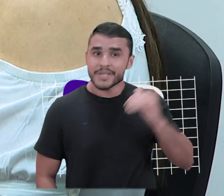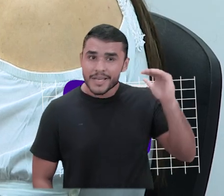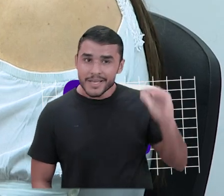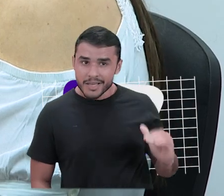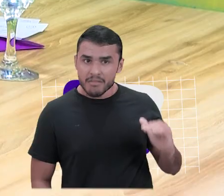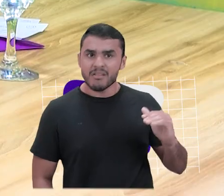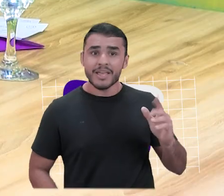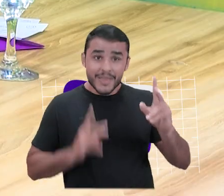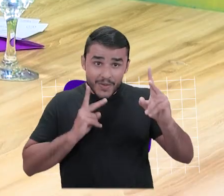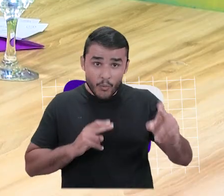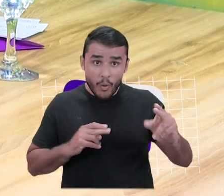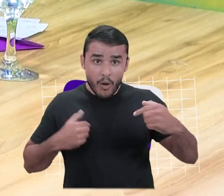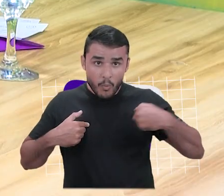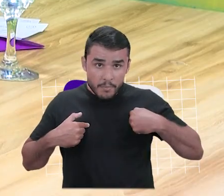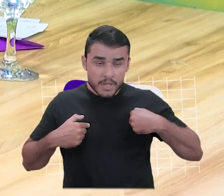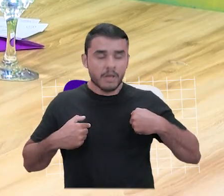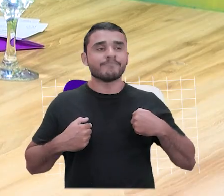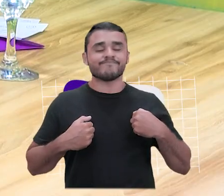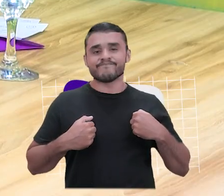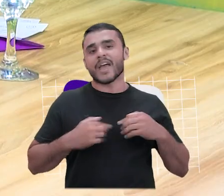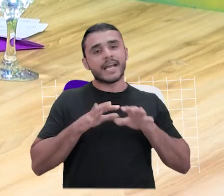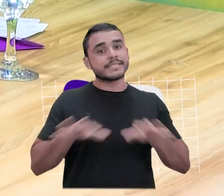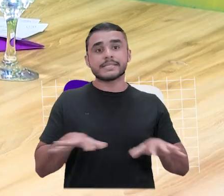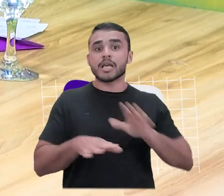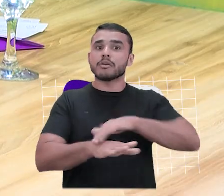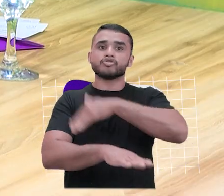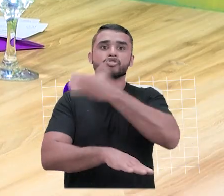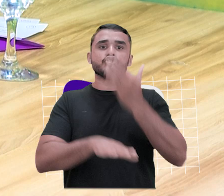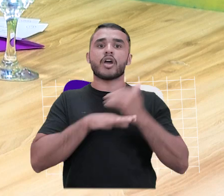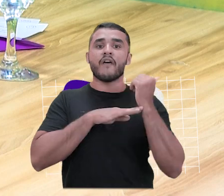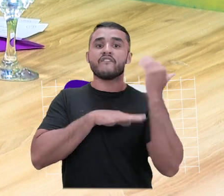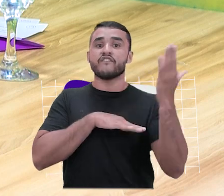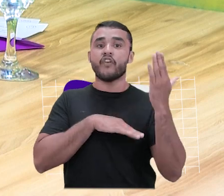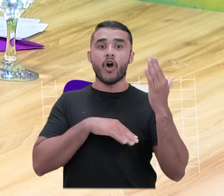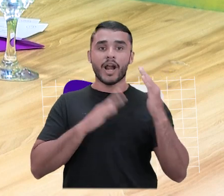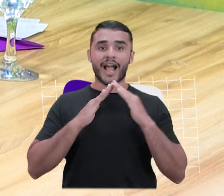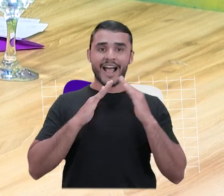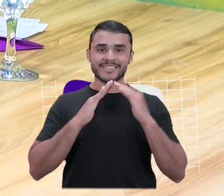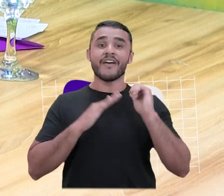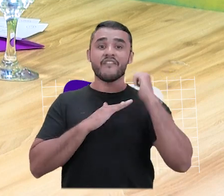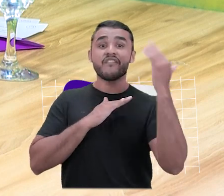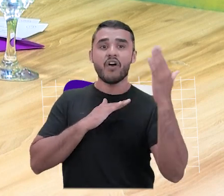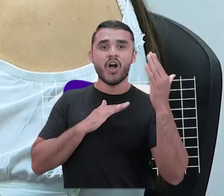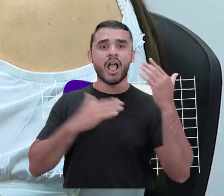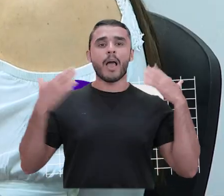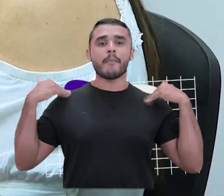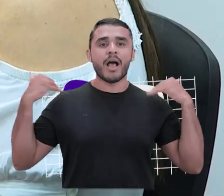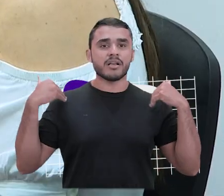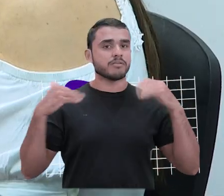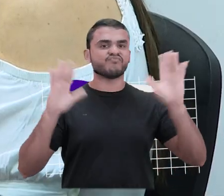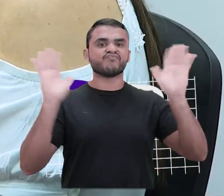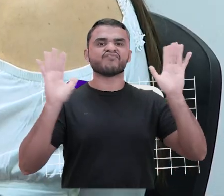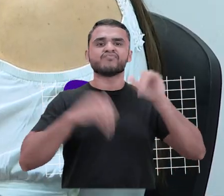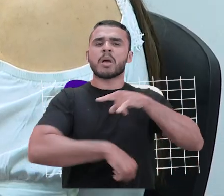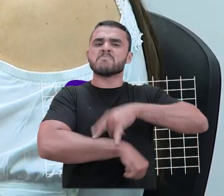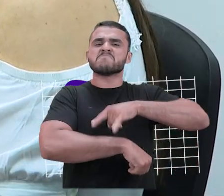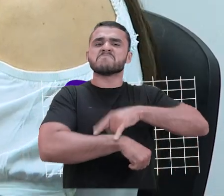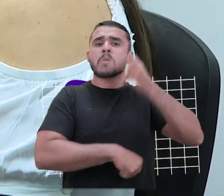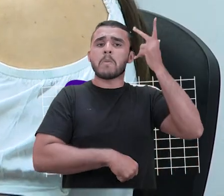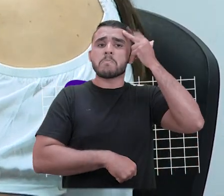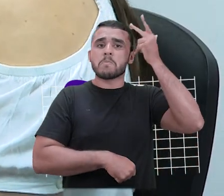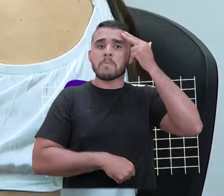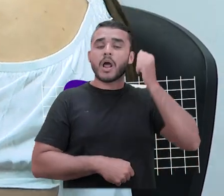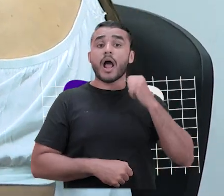acostuma com esse cotidiano da falta de acessibilidade, faz a gente ter esse jeito. Não é engraçado? Aí vamos chamar de superação.